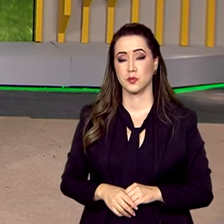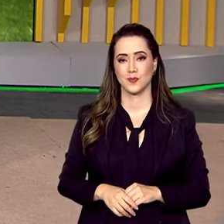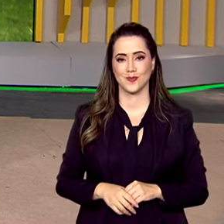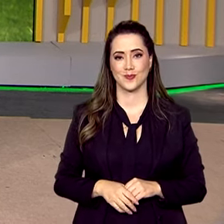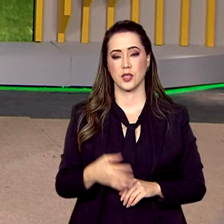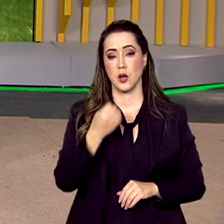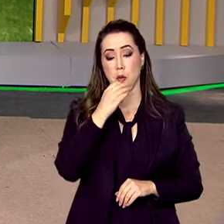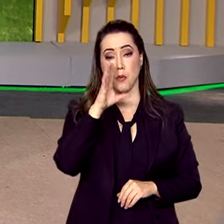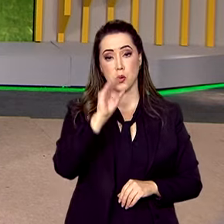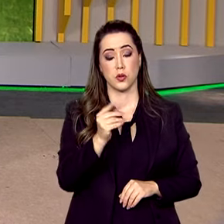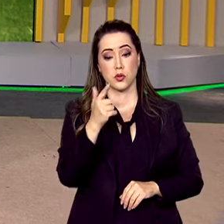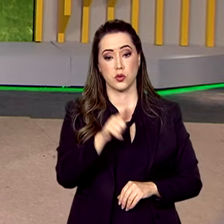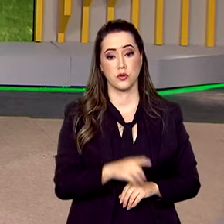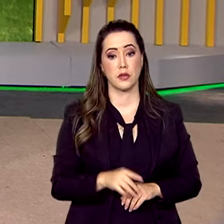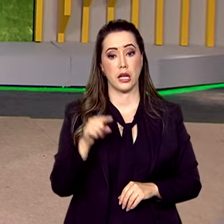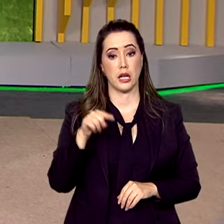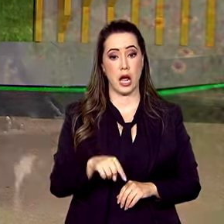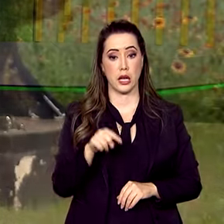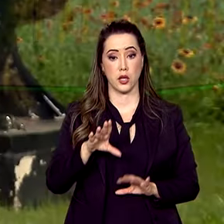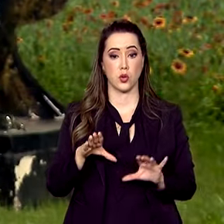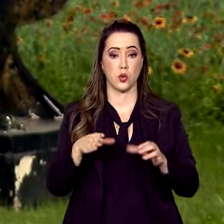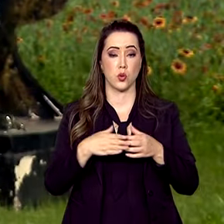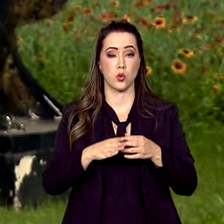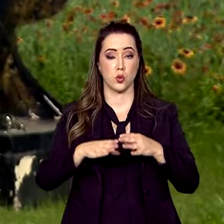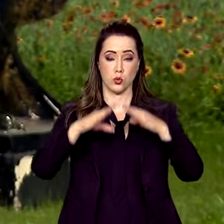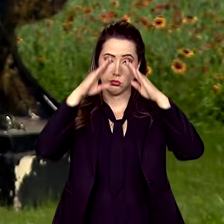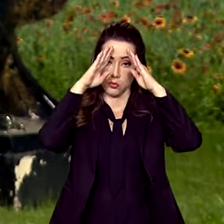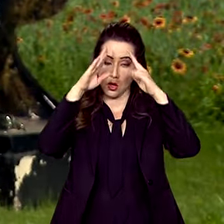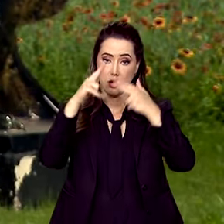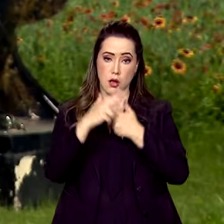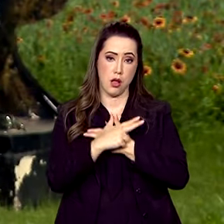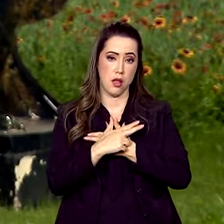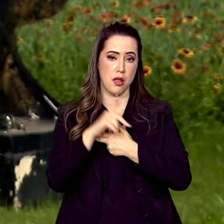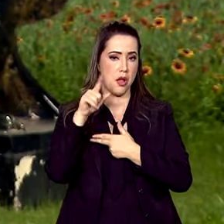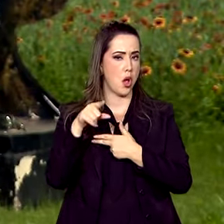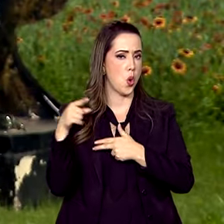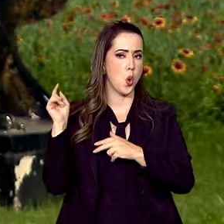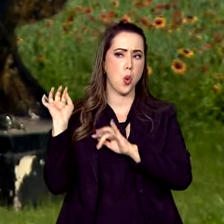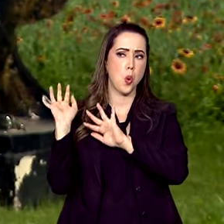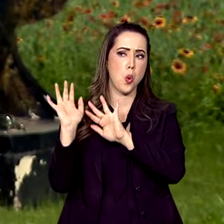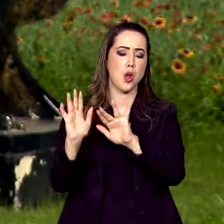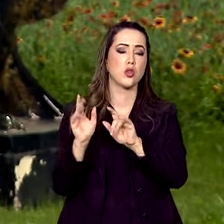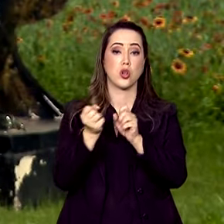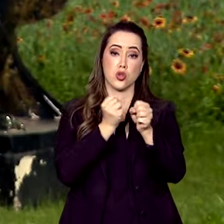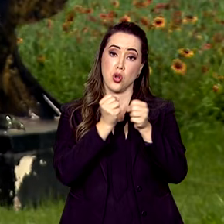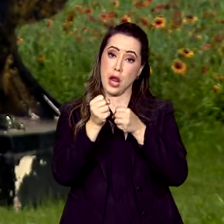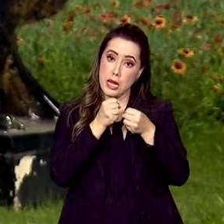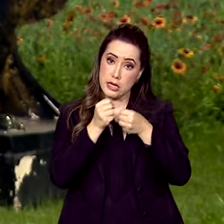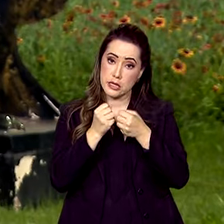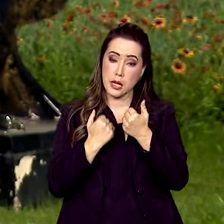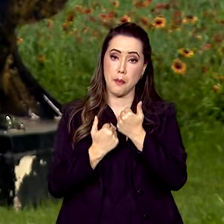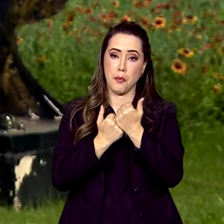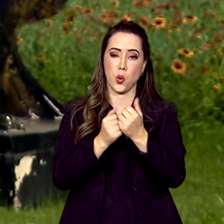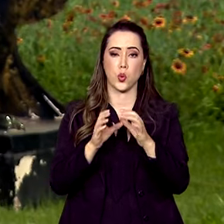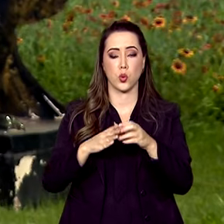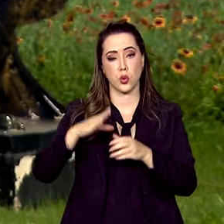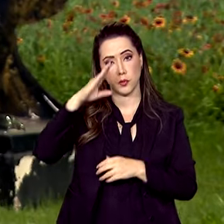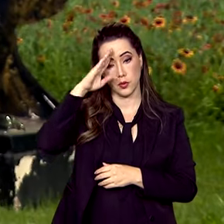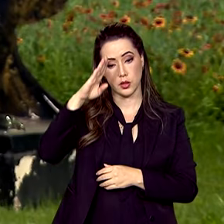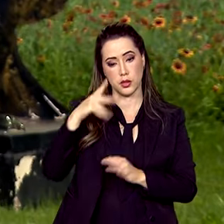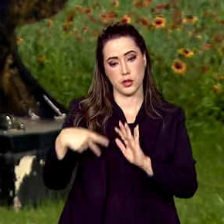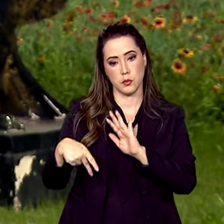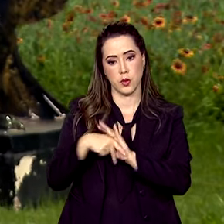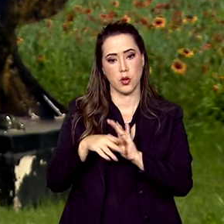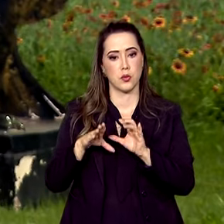a vocês. Olha, aqui na base aérea, por enquanto, a movimentação é de jornalistas, assessores e militares que fazem parte da Força Aérea